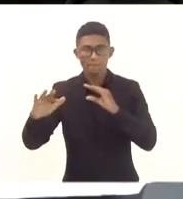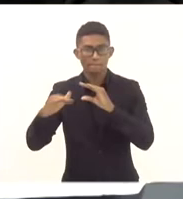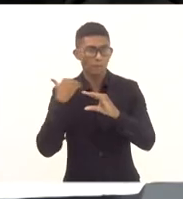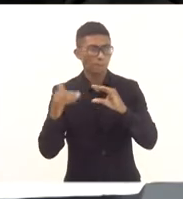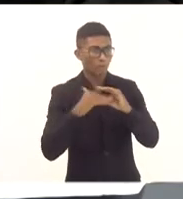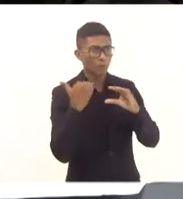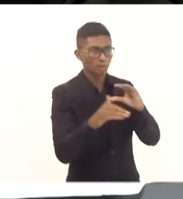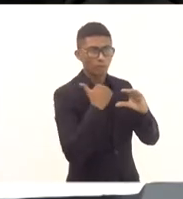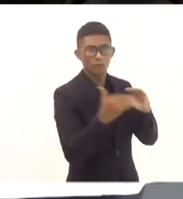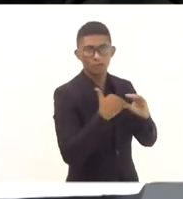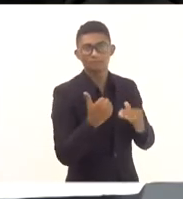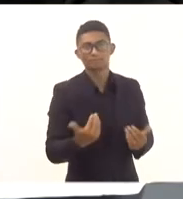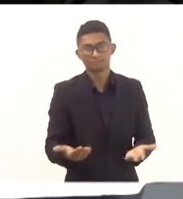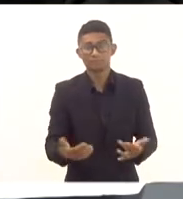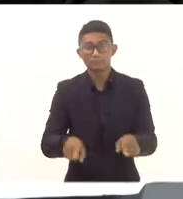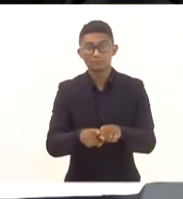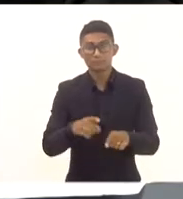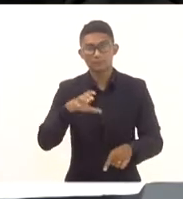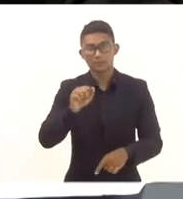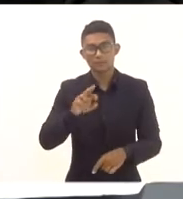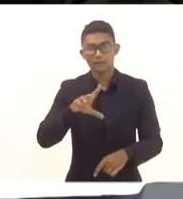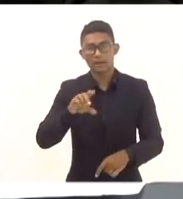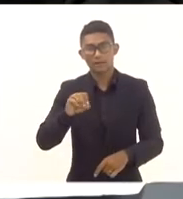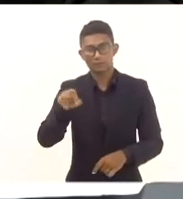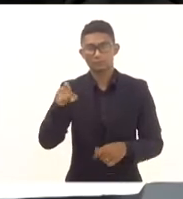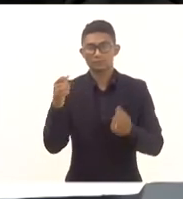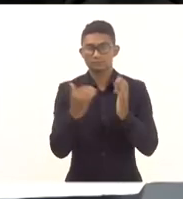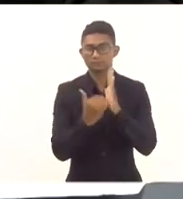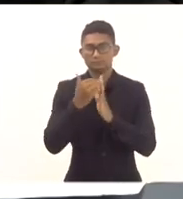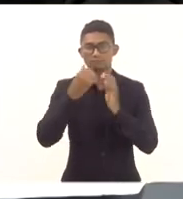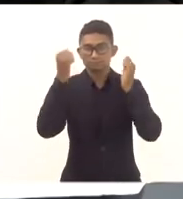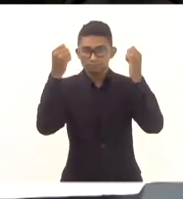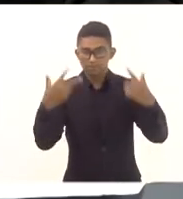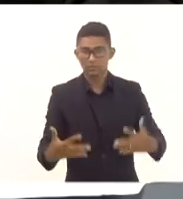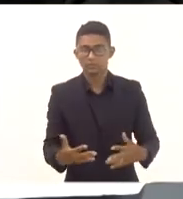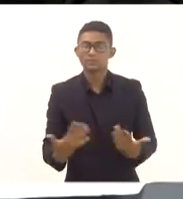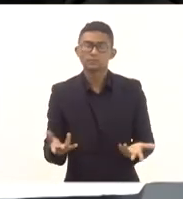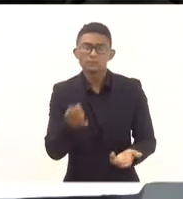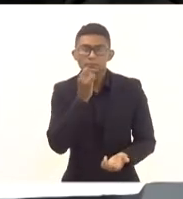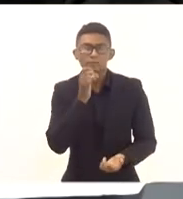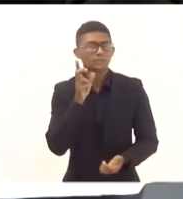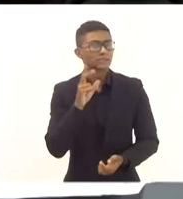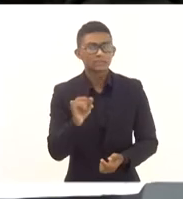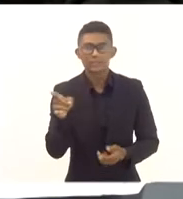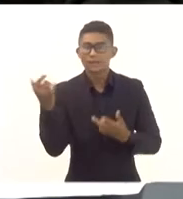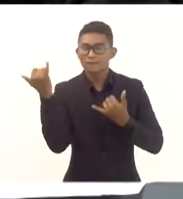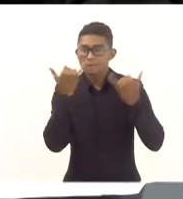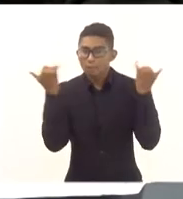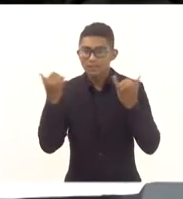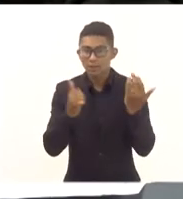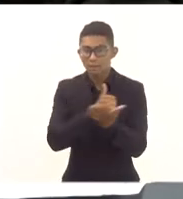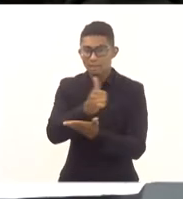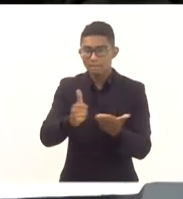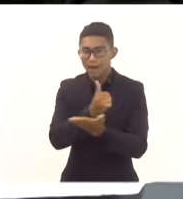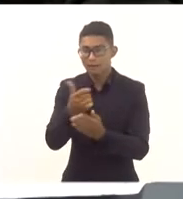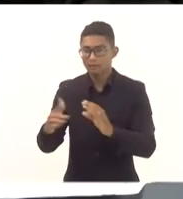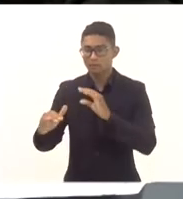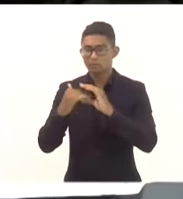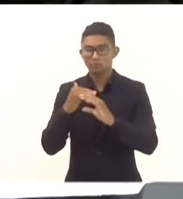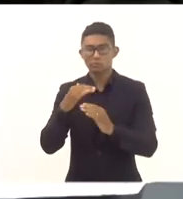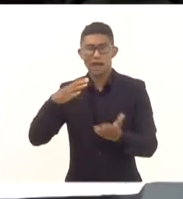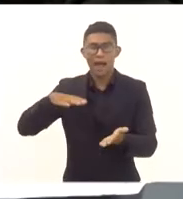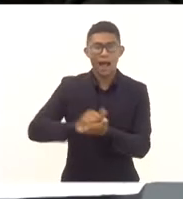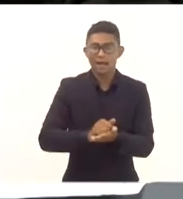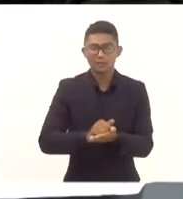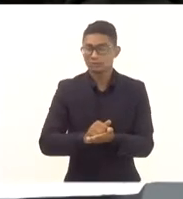aprofundar um pouquinho esse assunto então quando a gente recebe uma base que não esteja sem por cento atualizado do Cade a